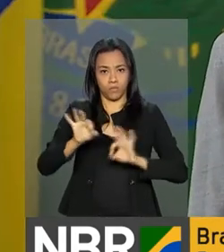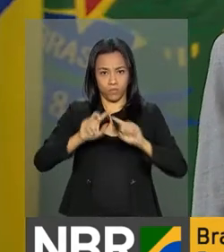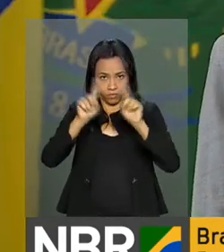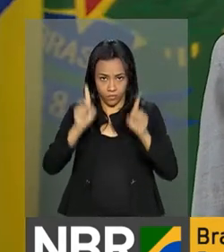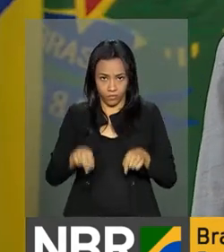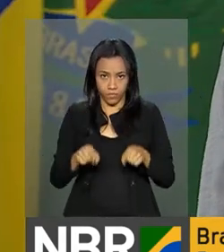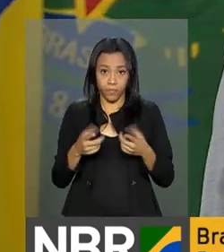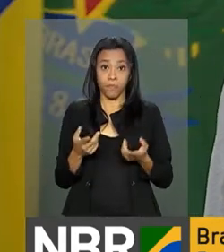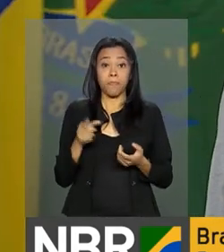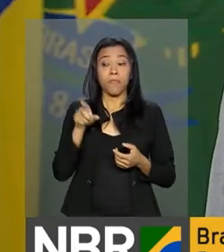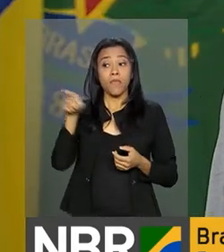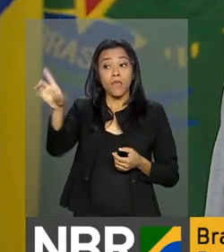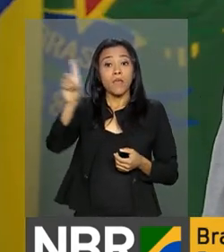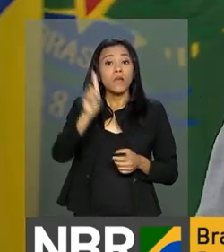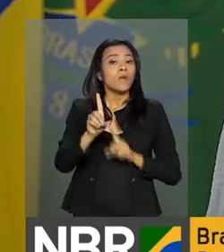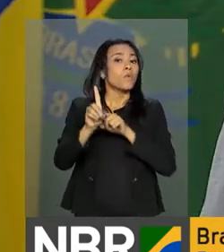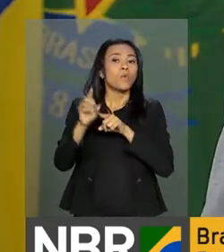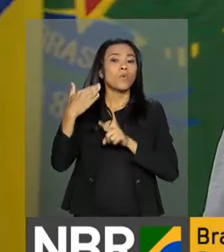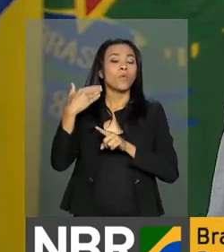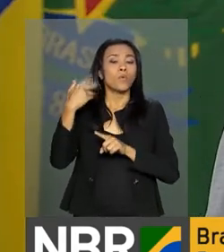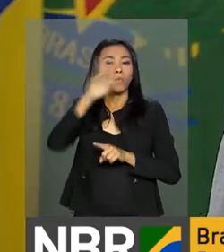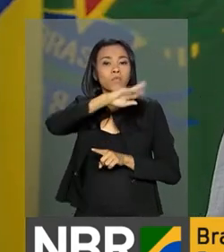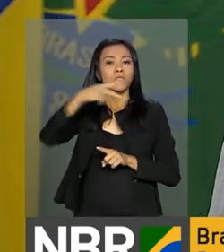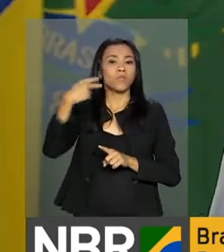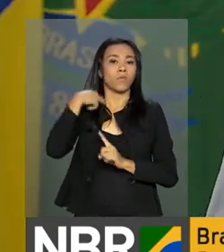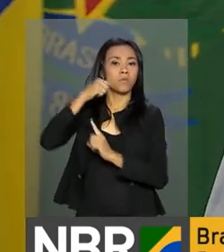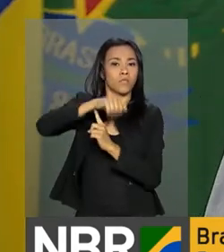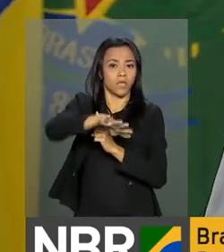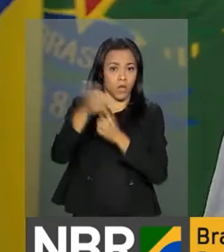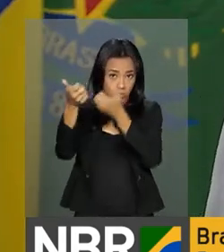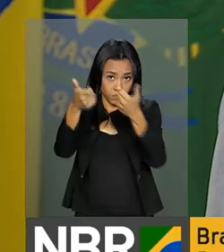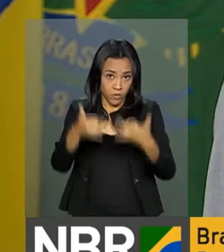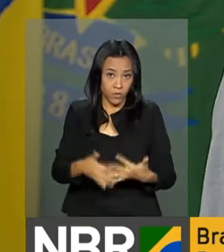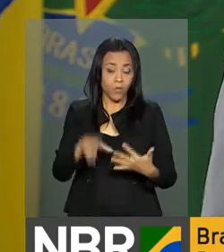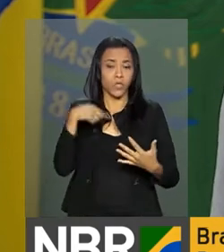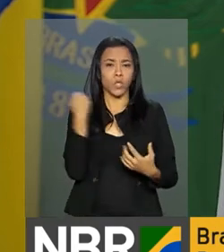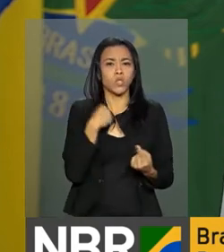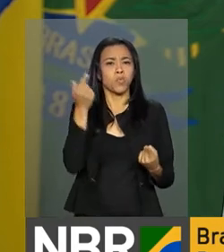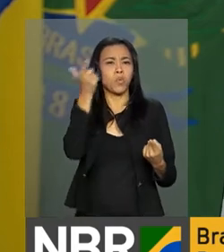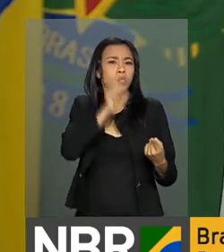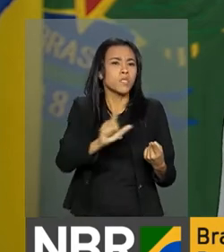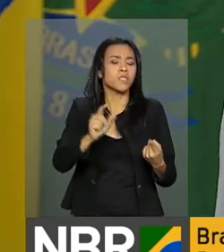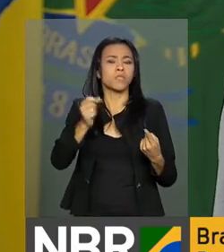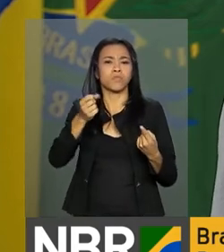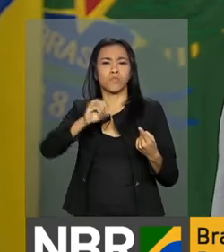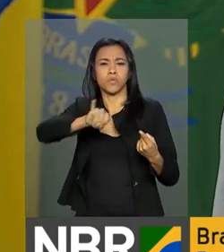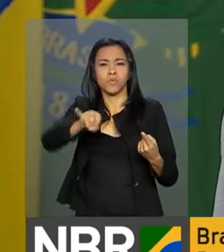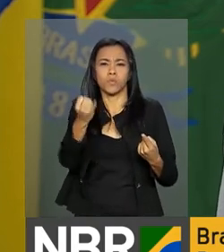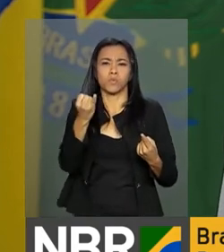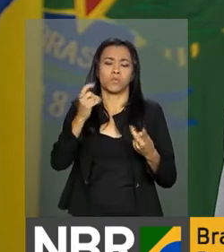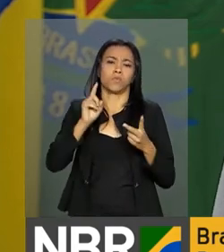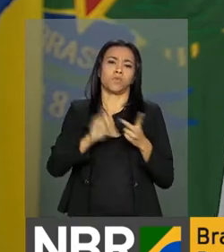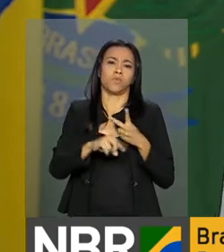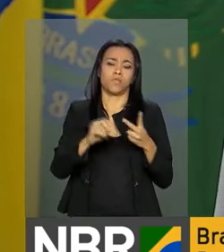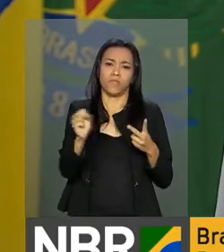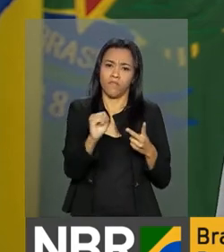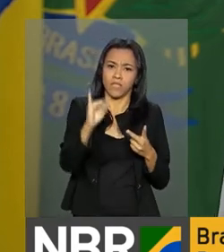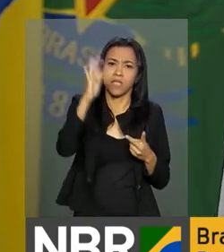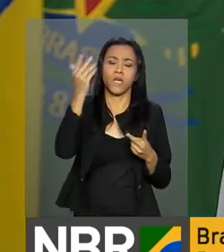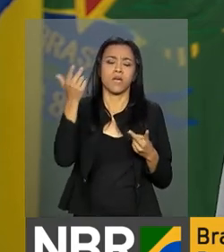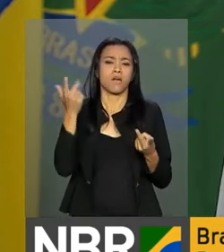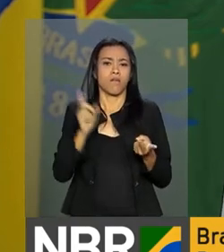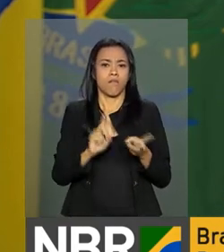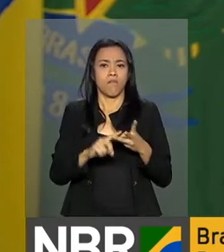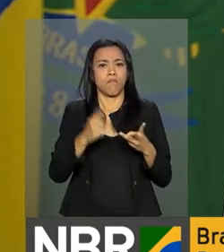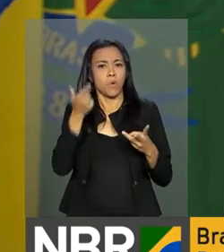dizia na do que nós estamos conquistando em matéria de inflação e em matéria de juros o desenvolvimento